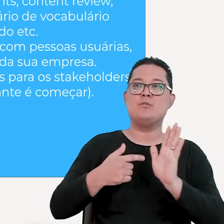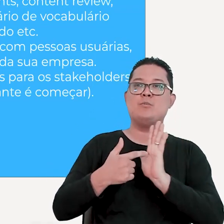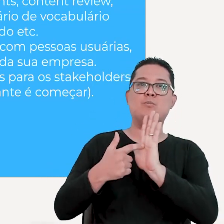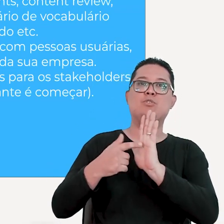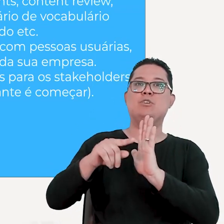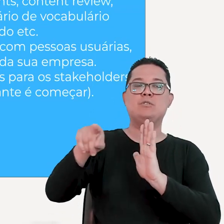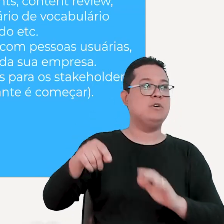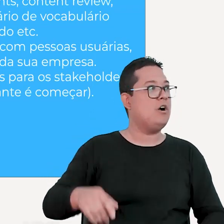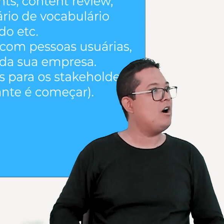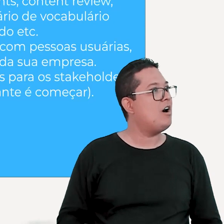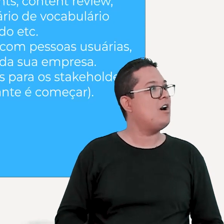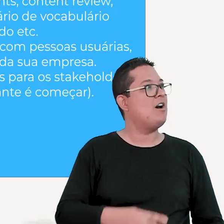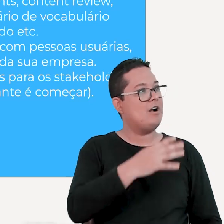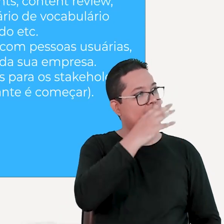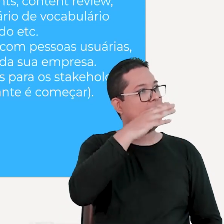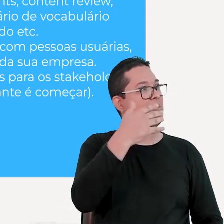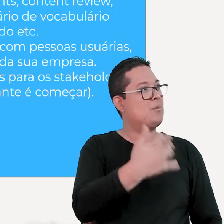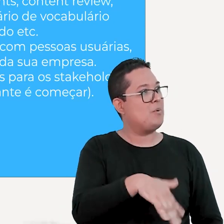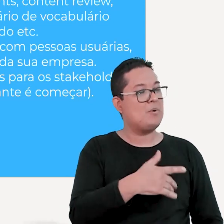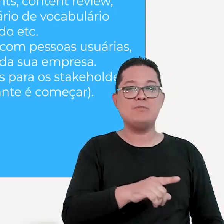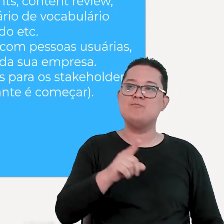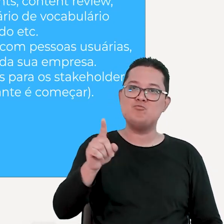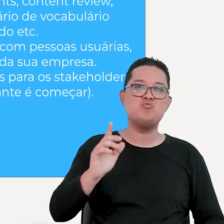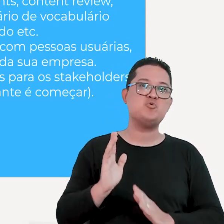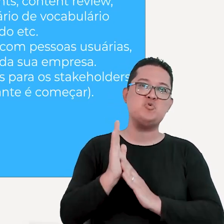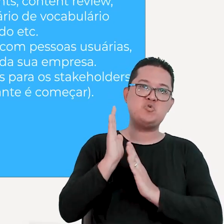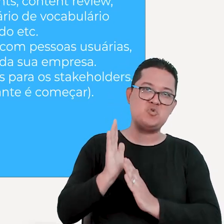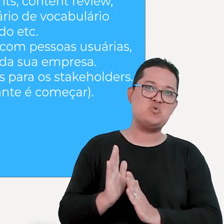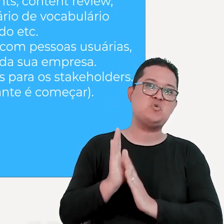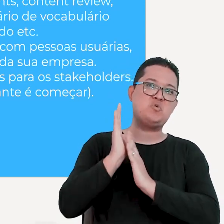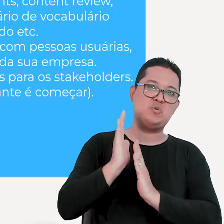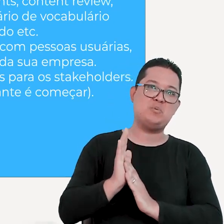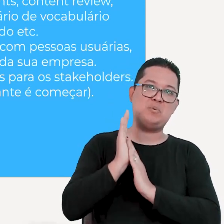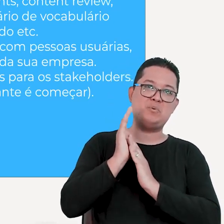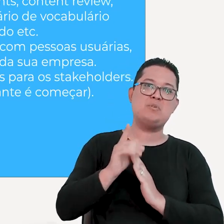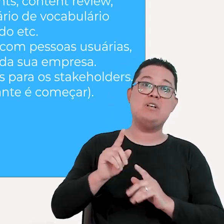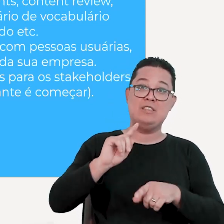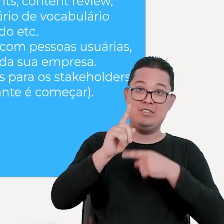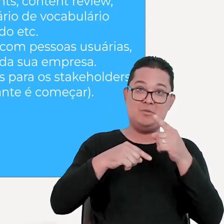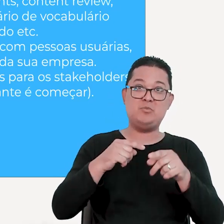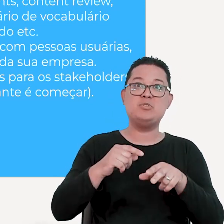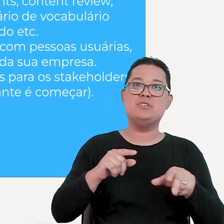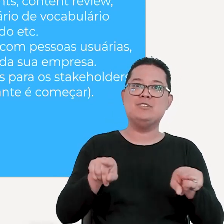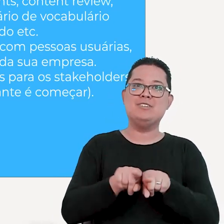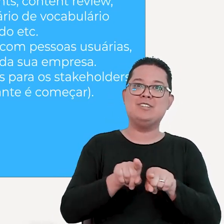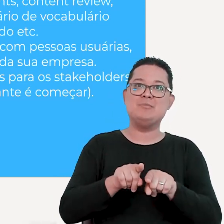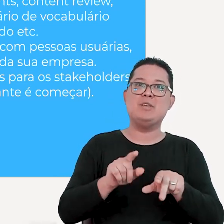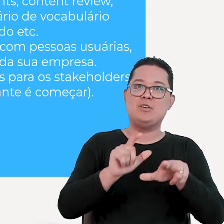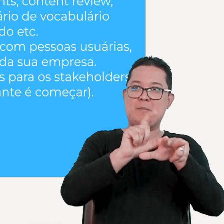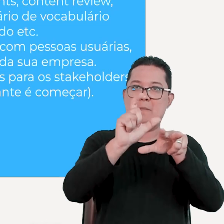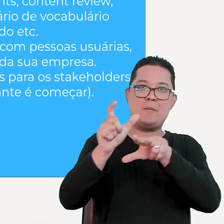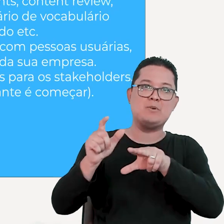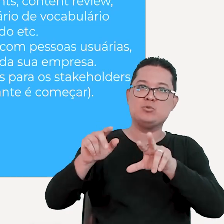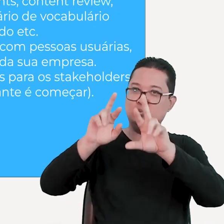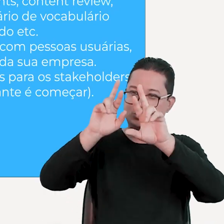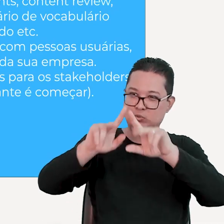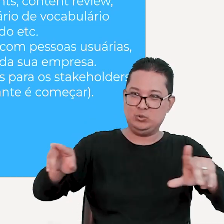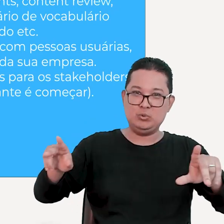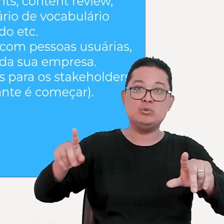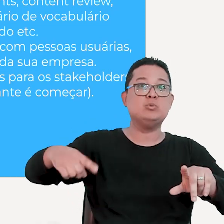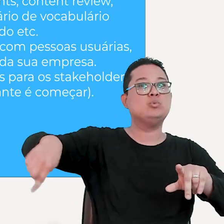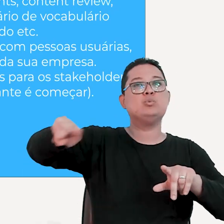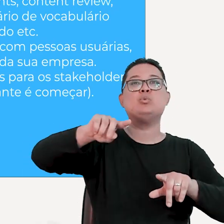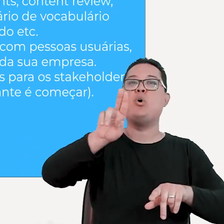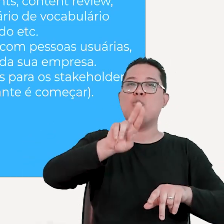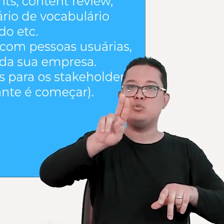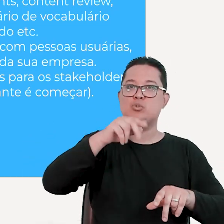e compartilhando o template com os outros UX writers, que eles também acabaram usando o meu template como base para fazer